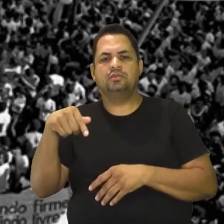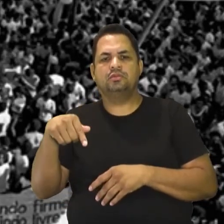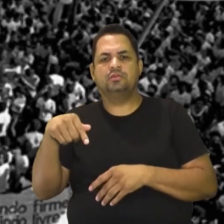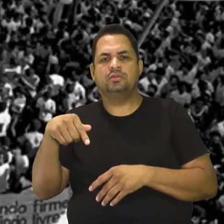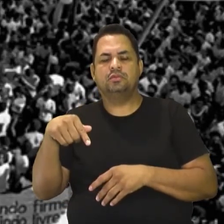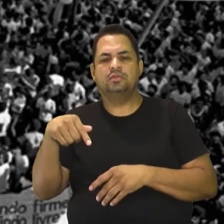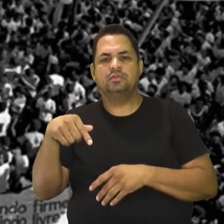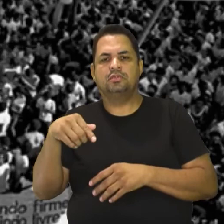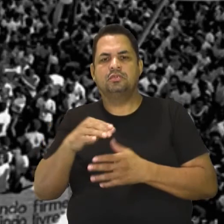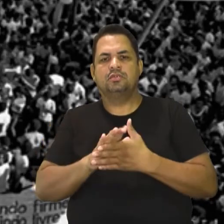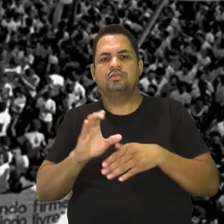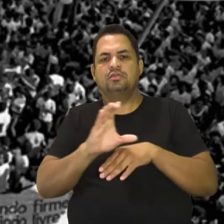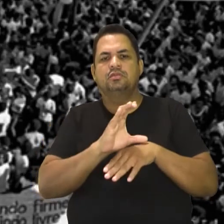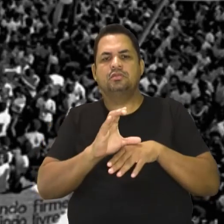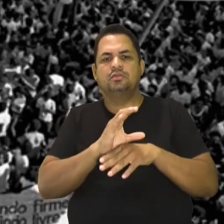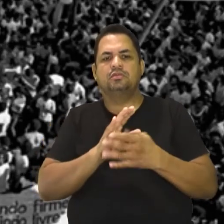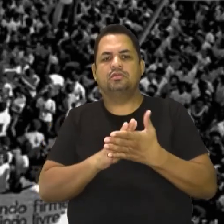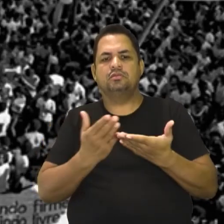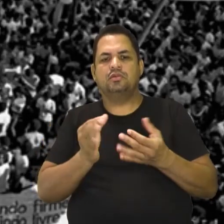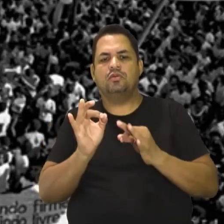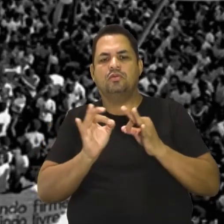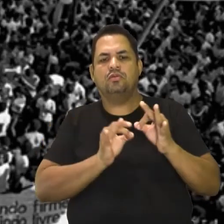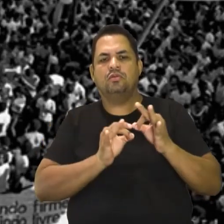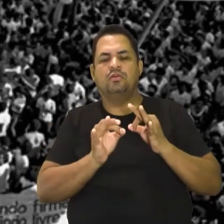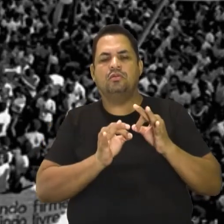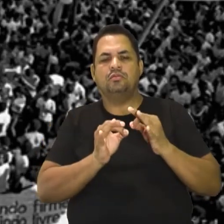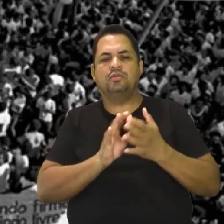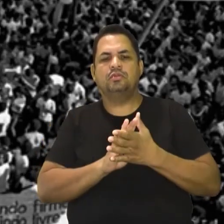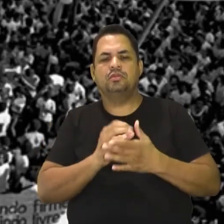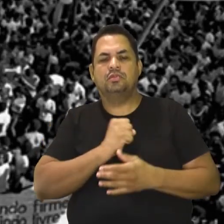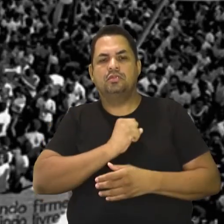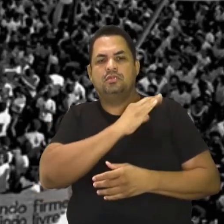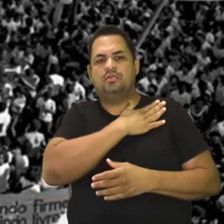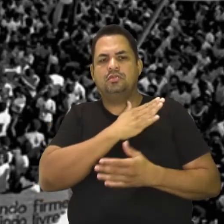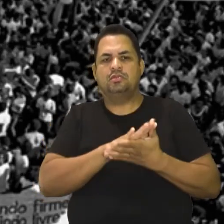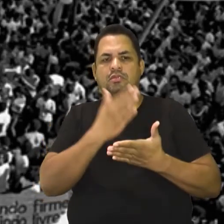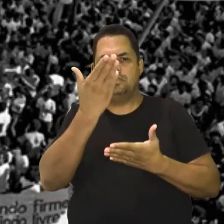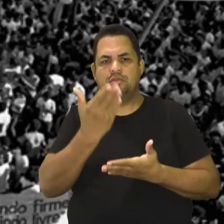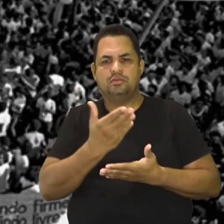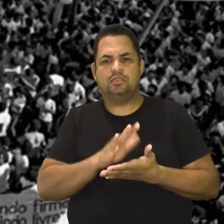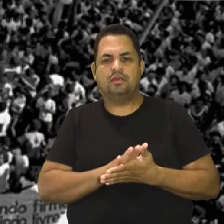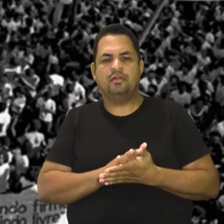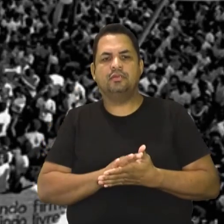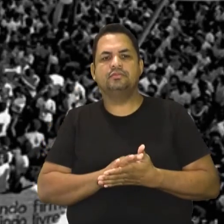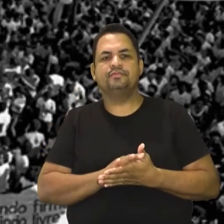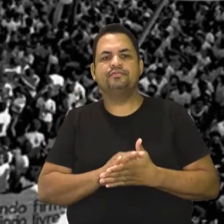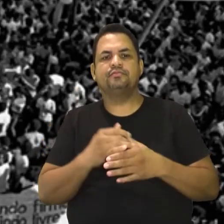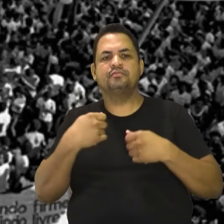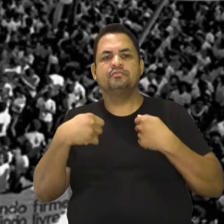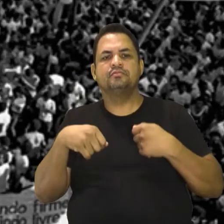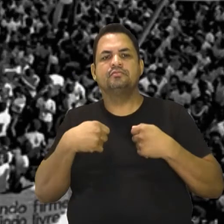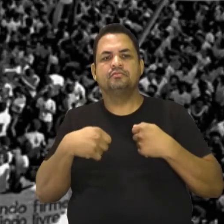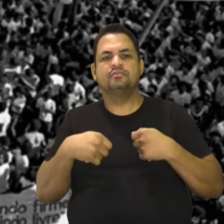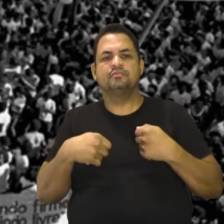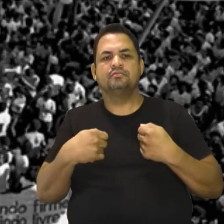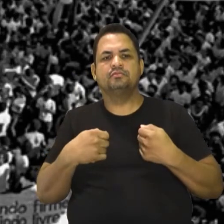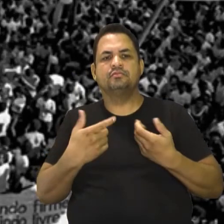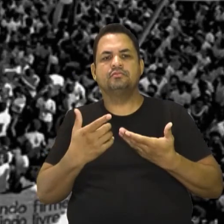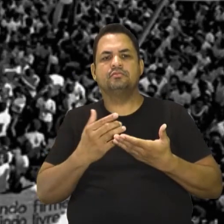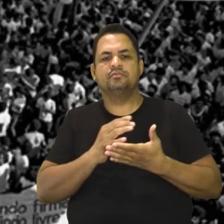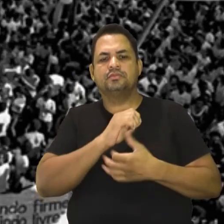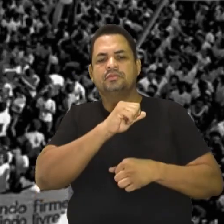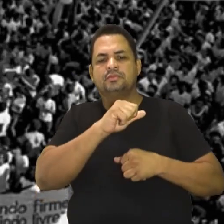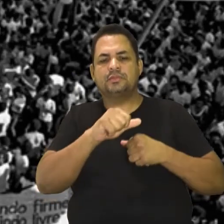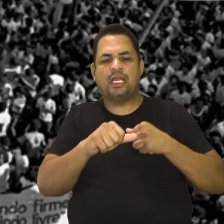1967. A Constituição criada pelos militares. E essa Constituição que estava em vigor, ela precisava passar por